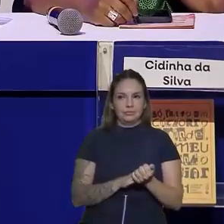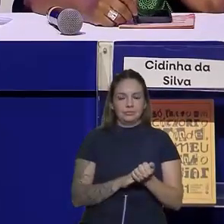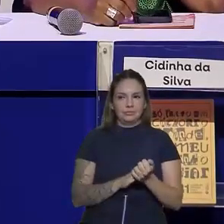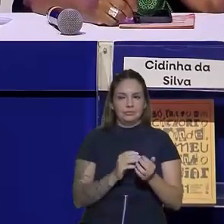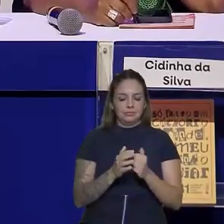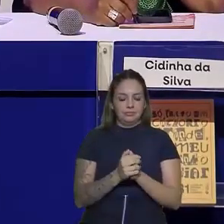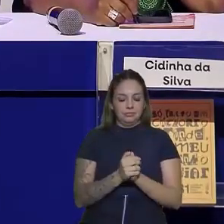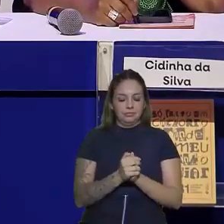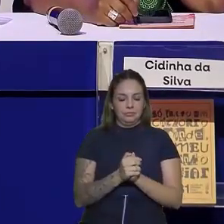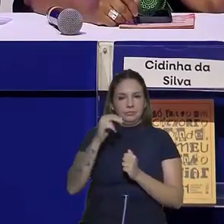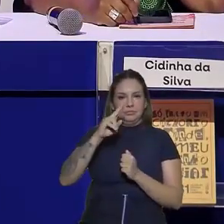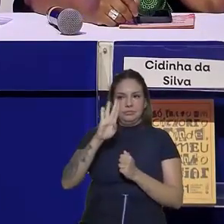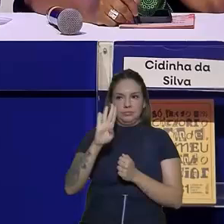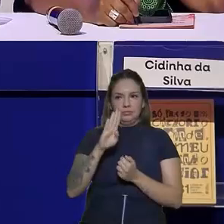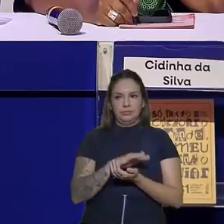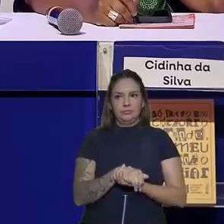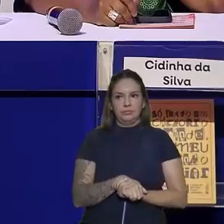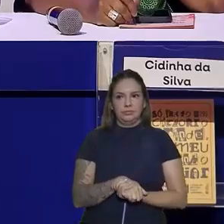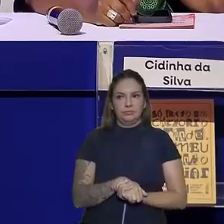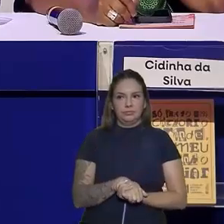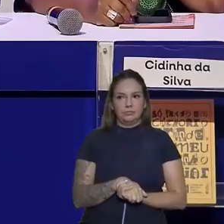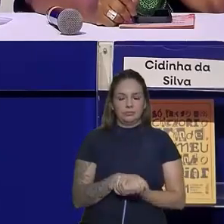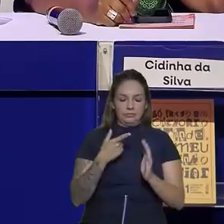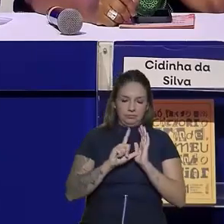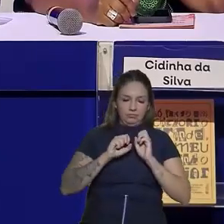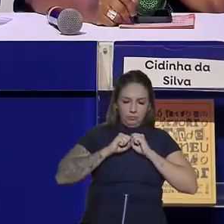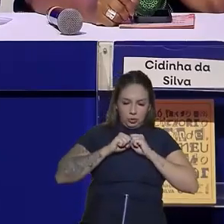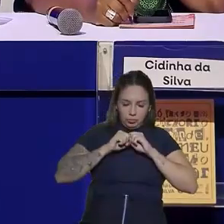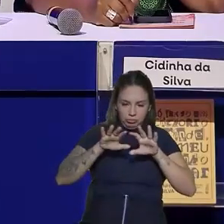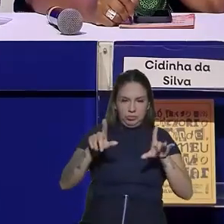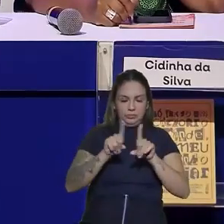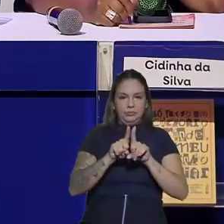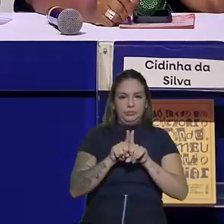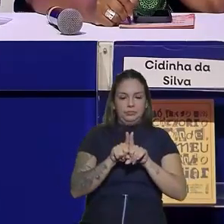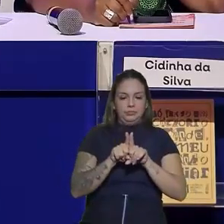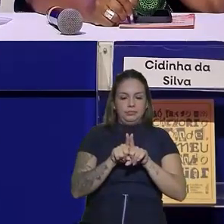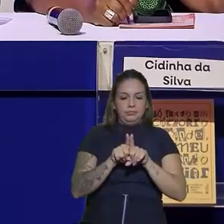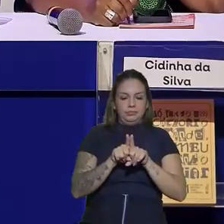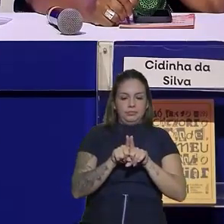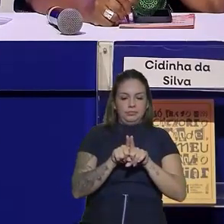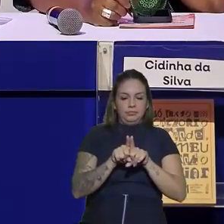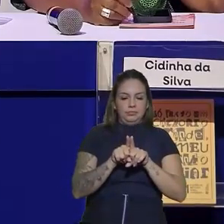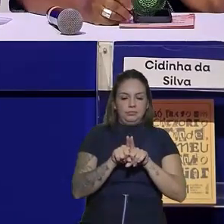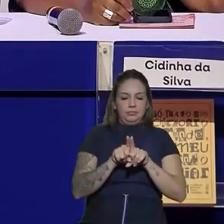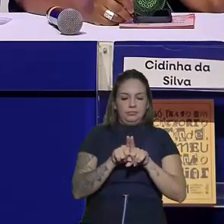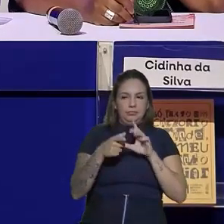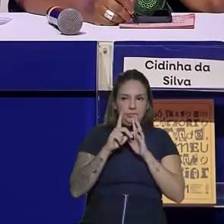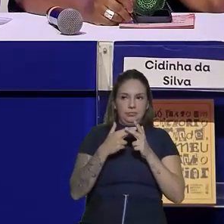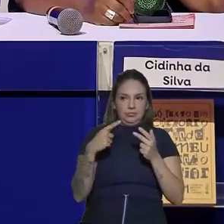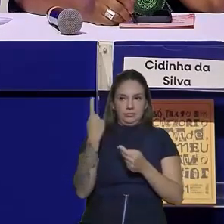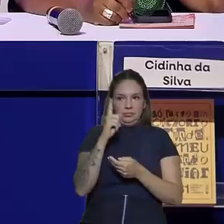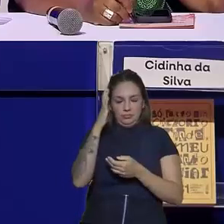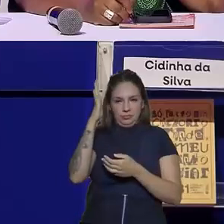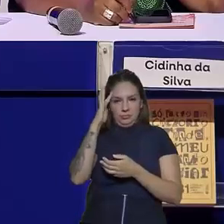fincou os pés no chão lá na UNB, antes da pandemia, num período também antes do golpe, antes de tanta coisa